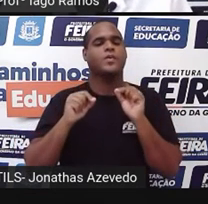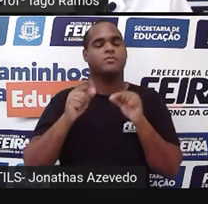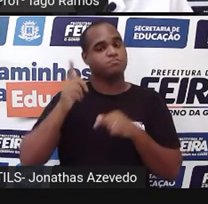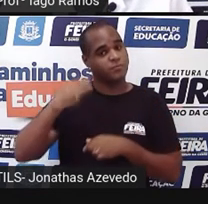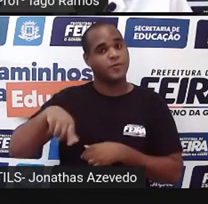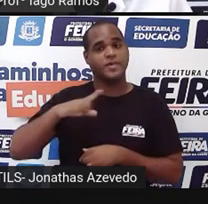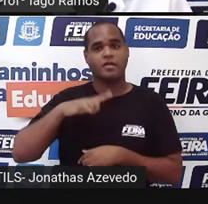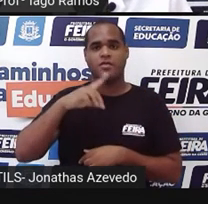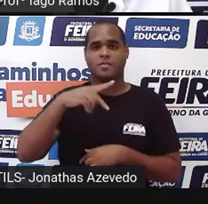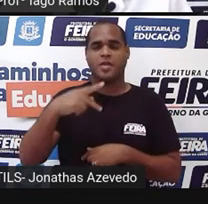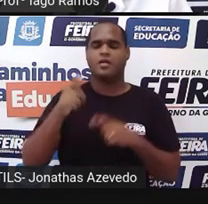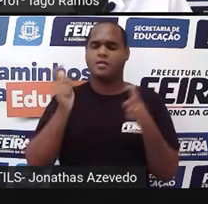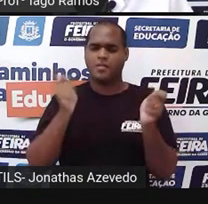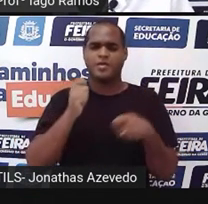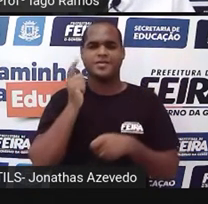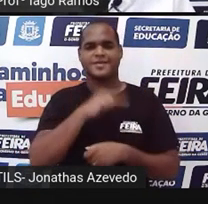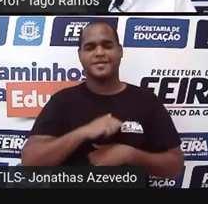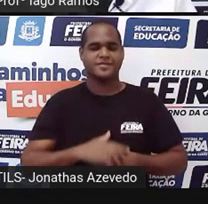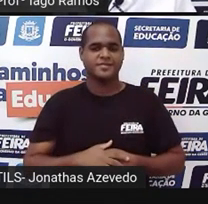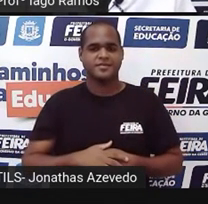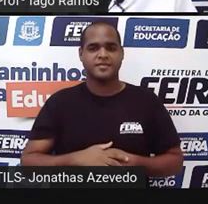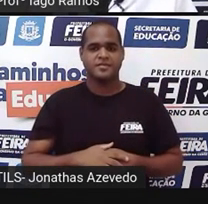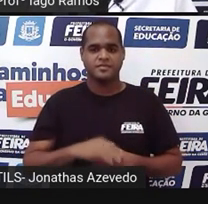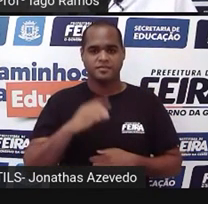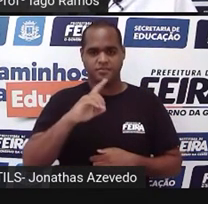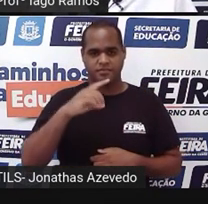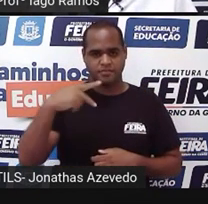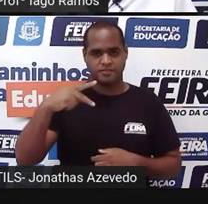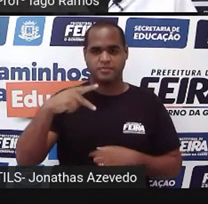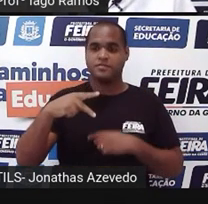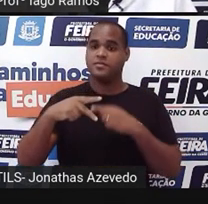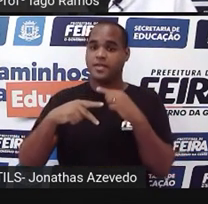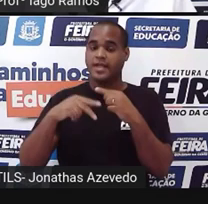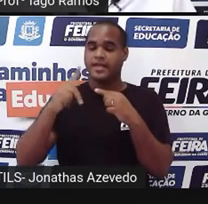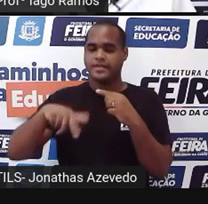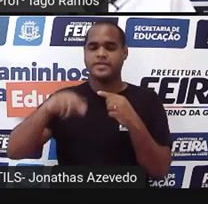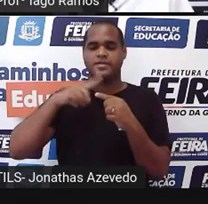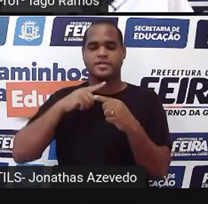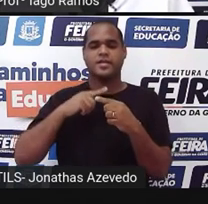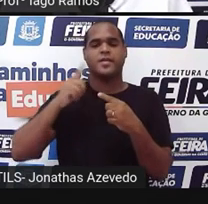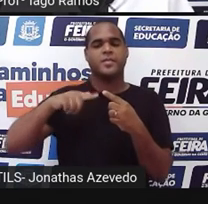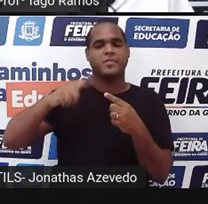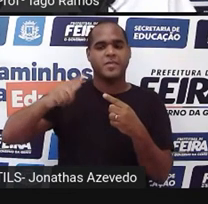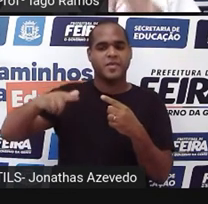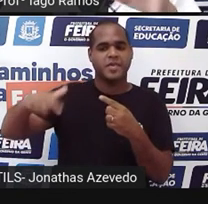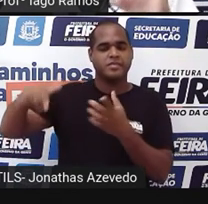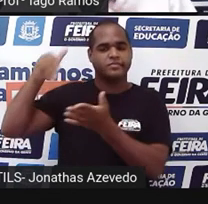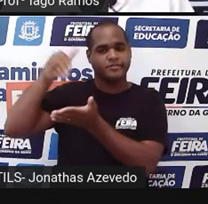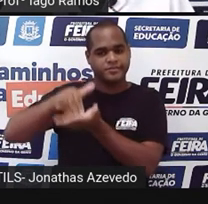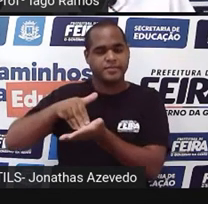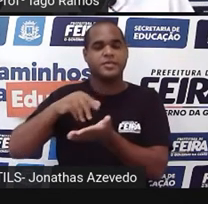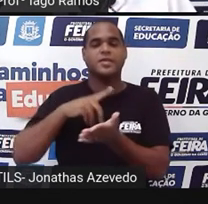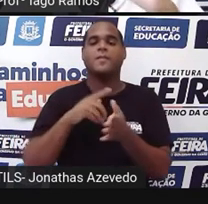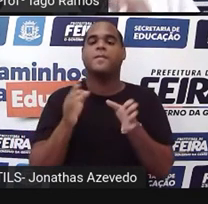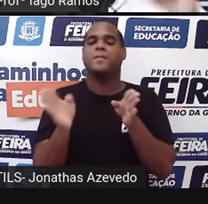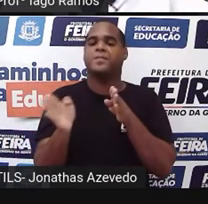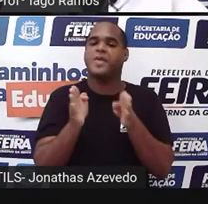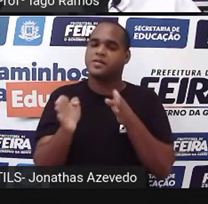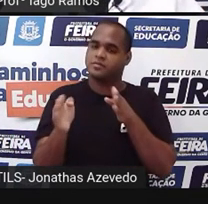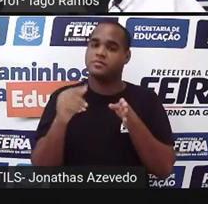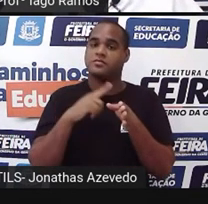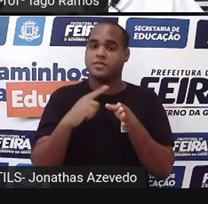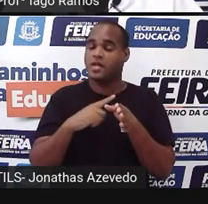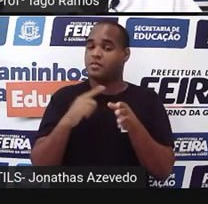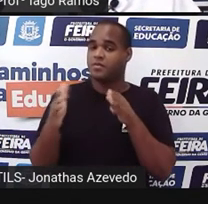forma de escrever uma dízima periódica tá essa barra disse que o número de baixo vai se repetir infinitamente Então o período o